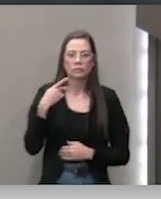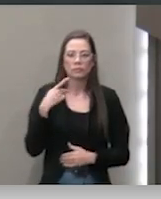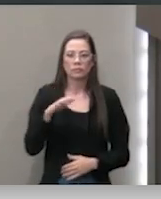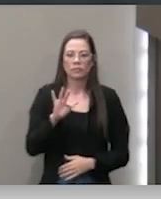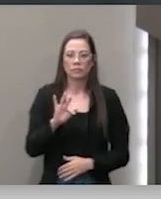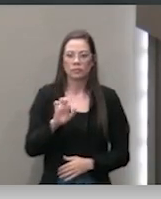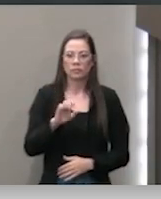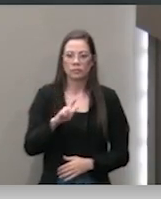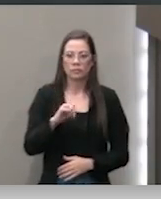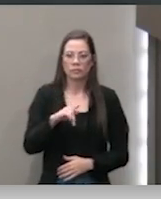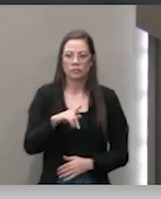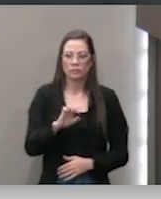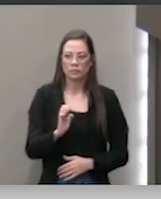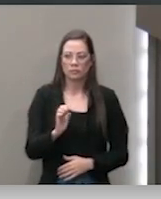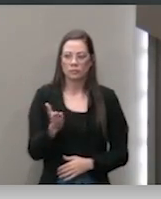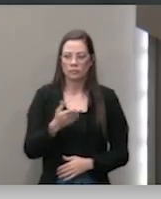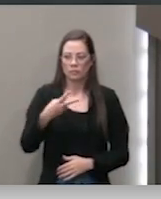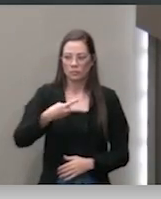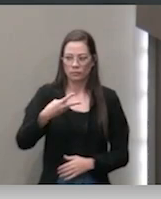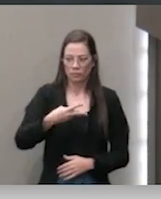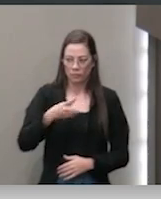Segundo inscrito, Douglas Pereto.